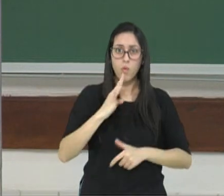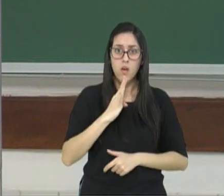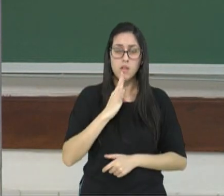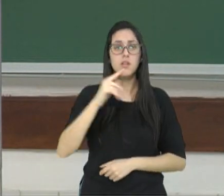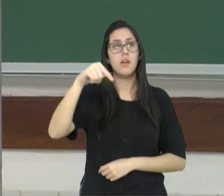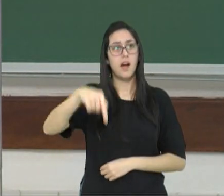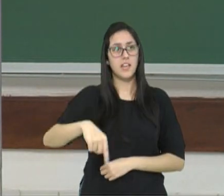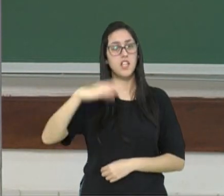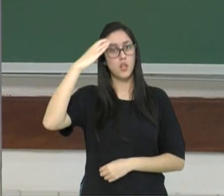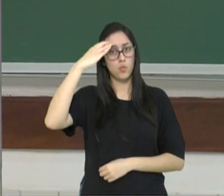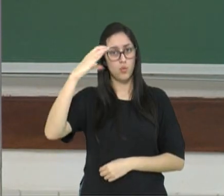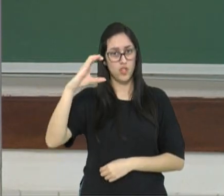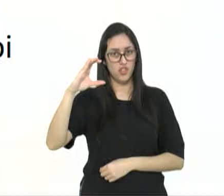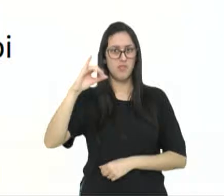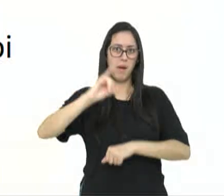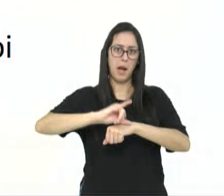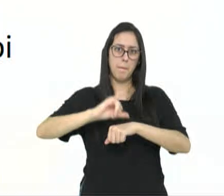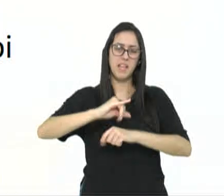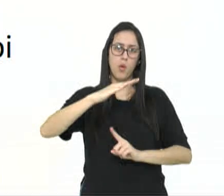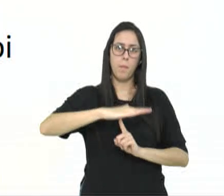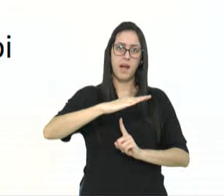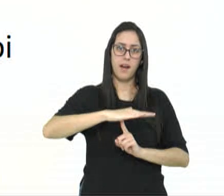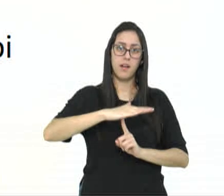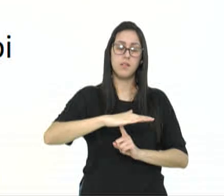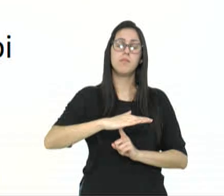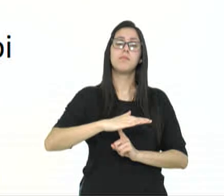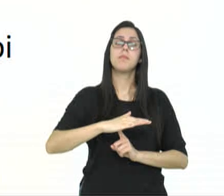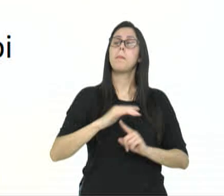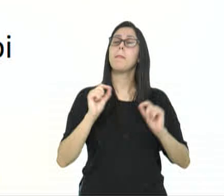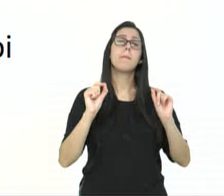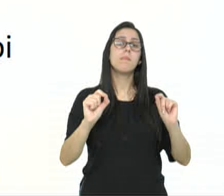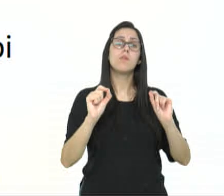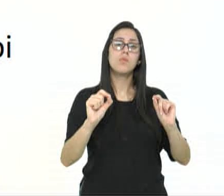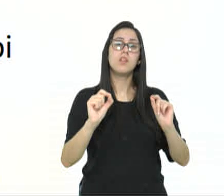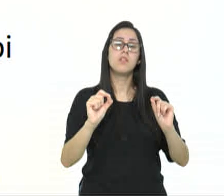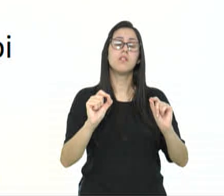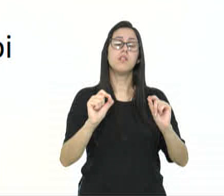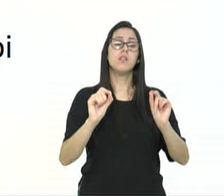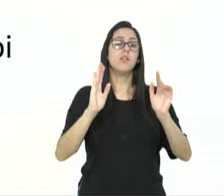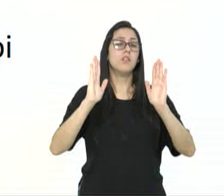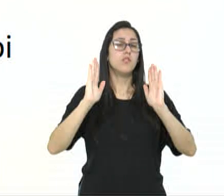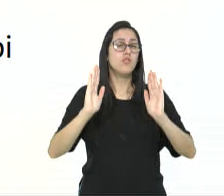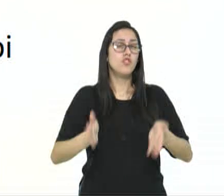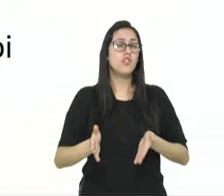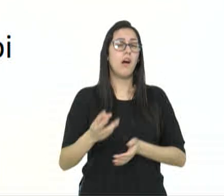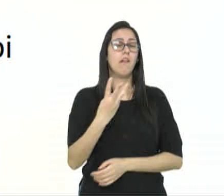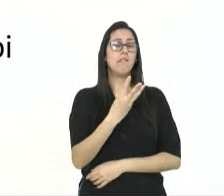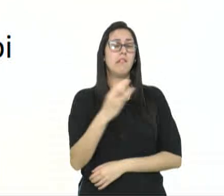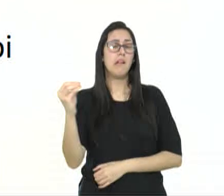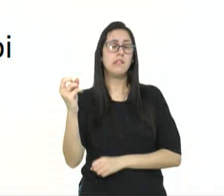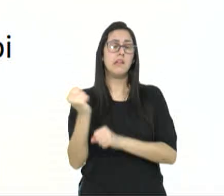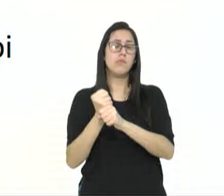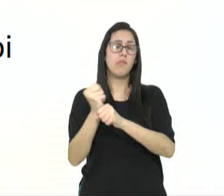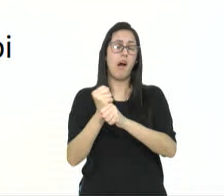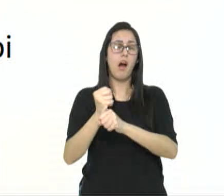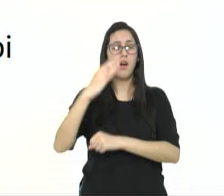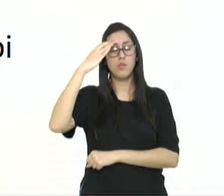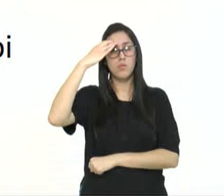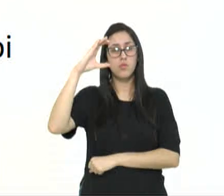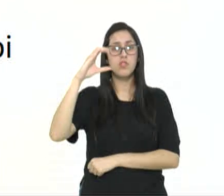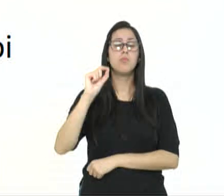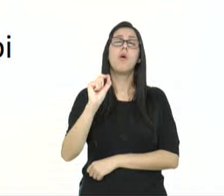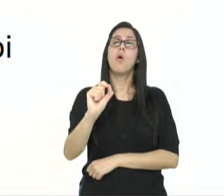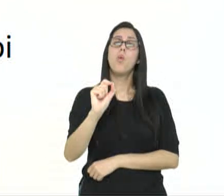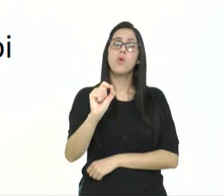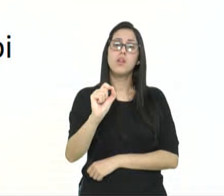Curitiba, capital do nosso estado, levou quase o aniversário de 300 anos da cidade para a gente